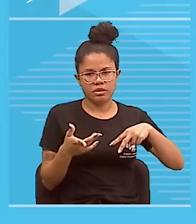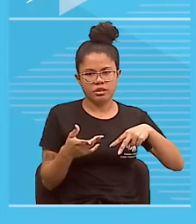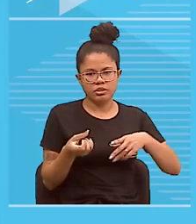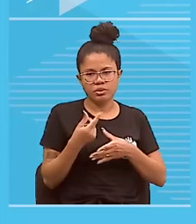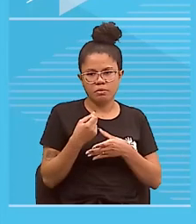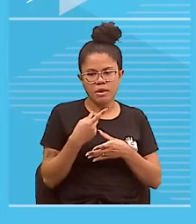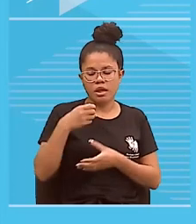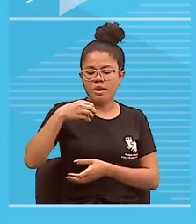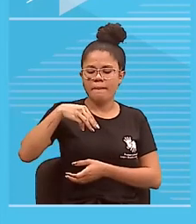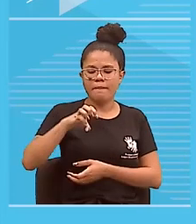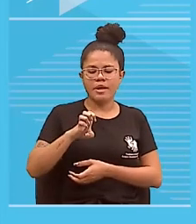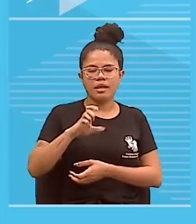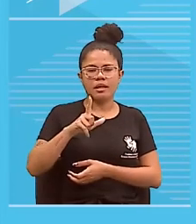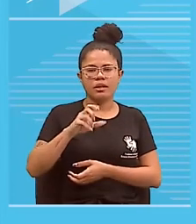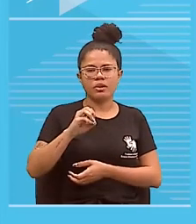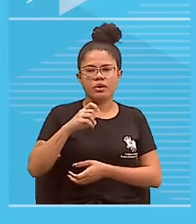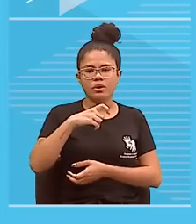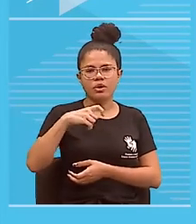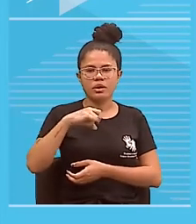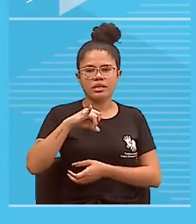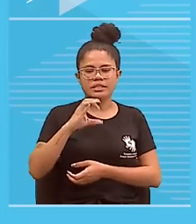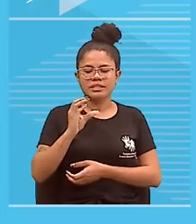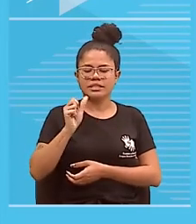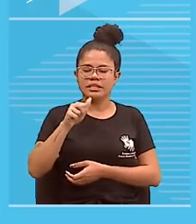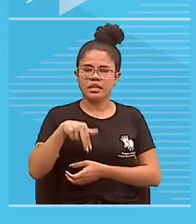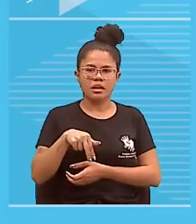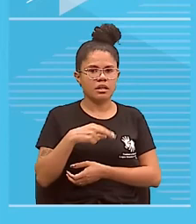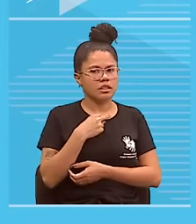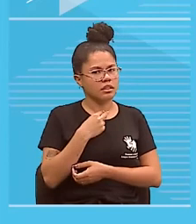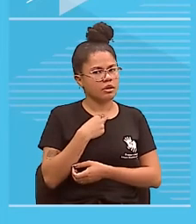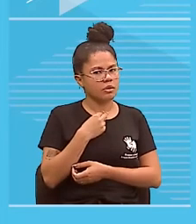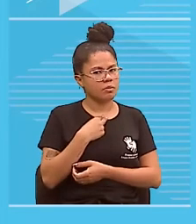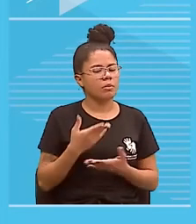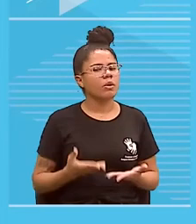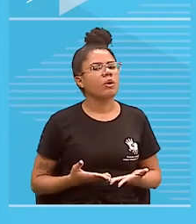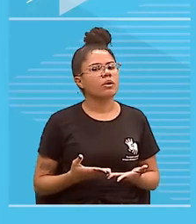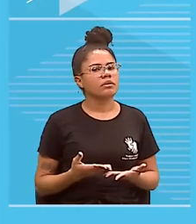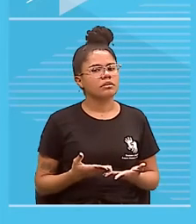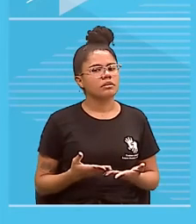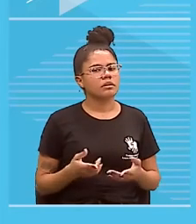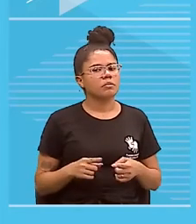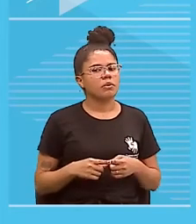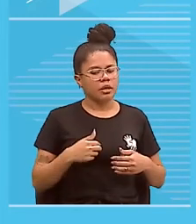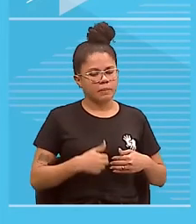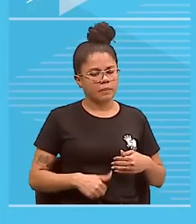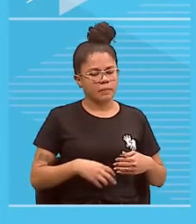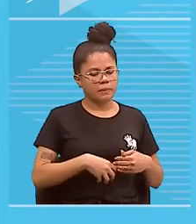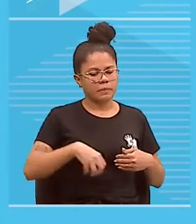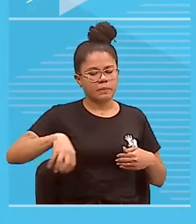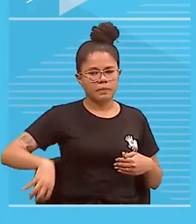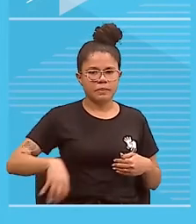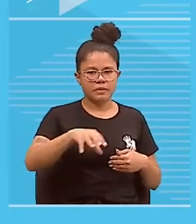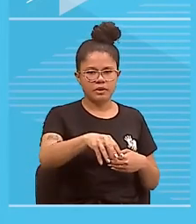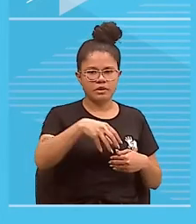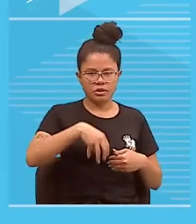Meloxicam não faz isso não faça um novo transplante de ficado é difícil viu de Mata